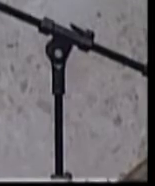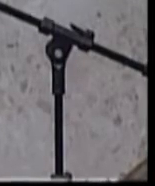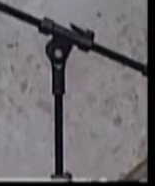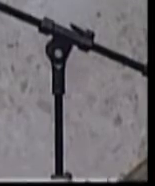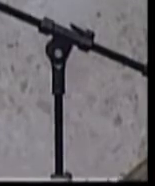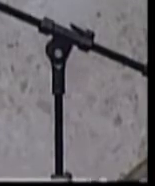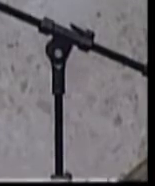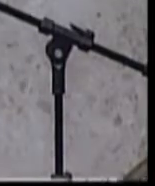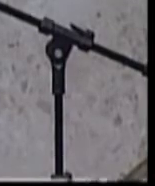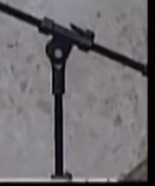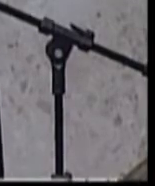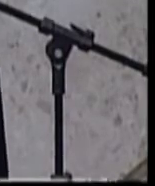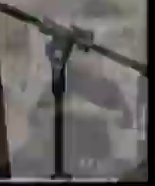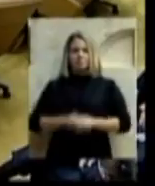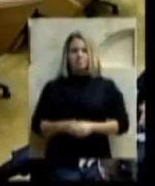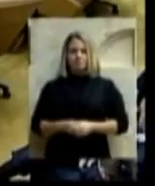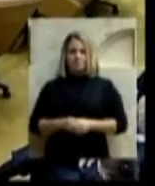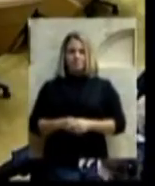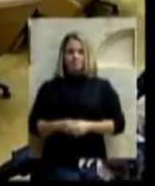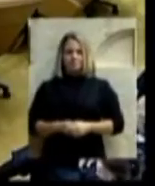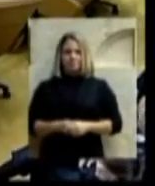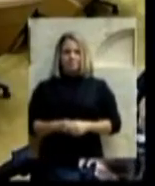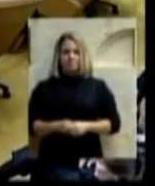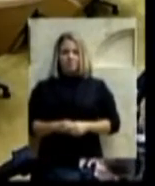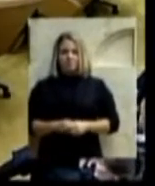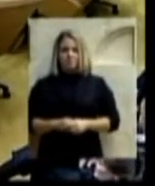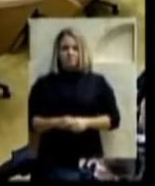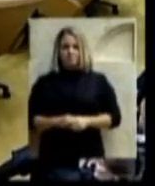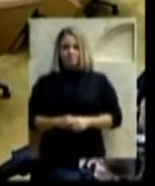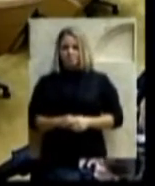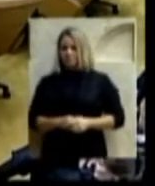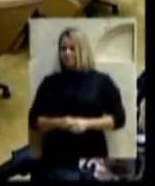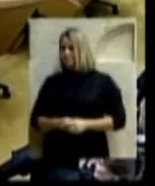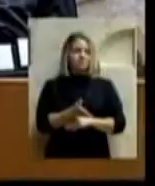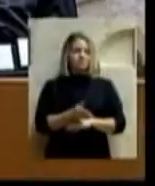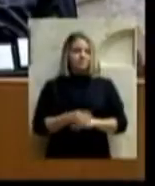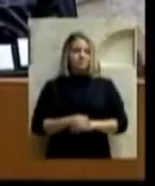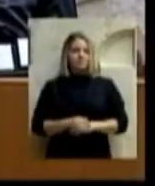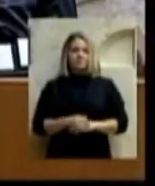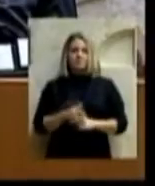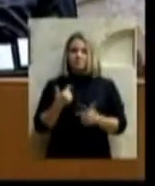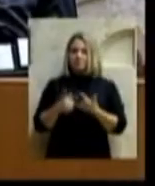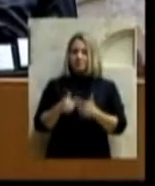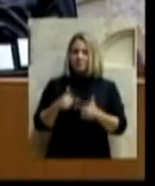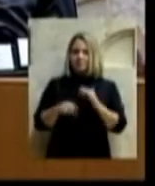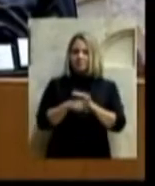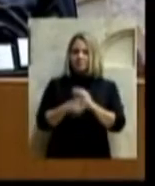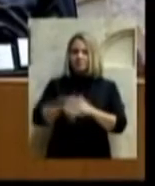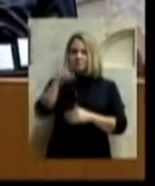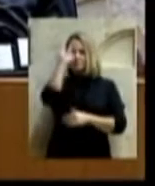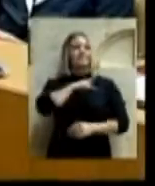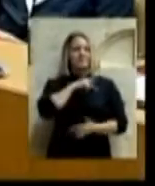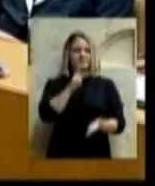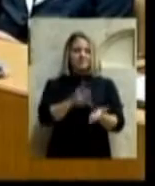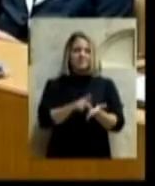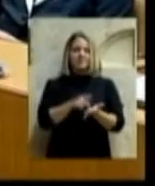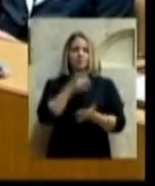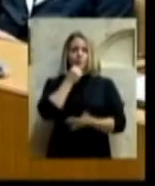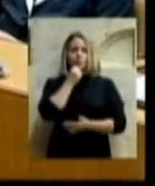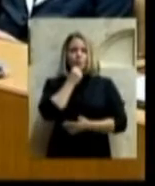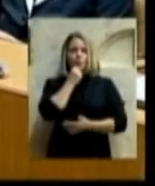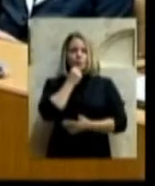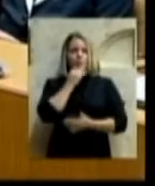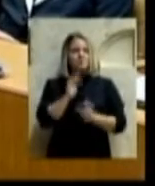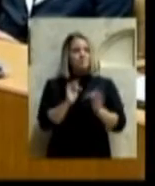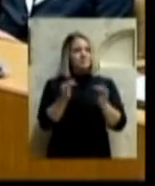Agradeço a honrosa presença de todos. Também estiveram presentes na solenidade a presidente da República, Dilma Rousseff, os presidentes